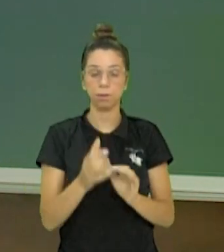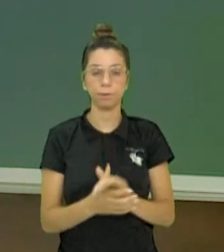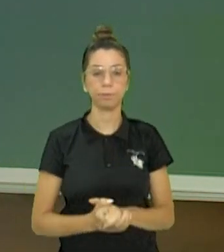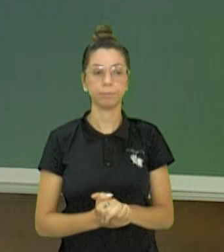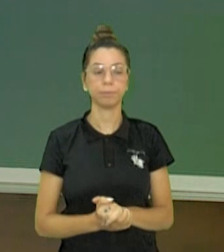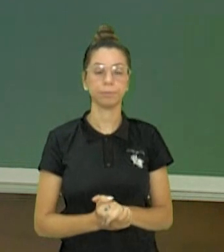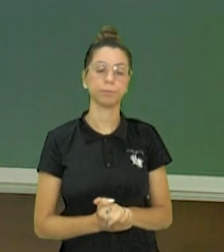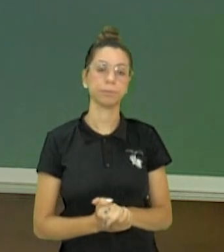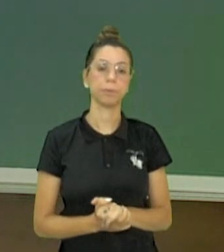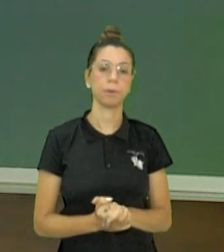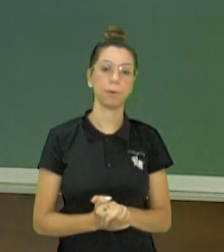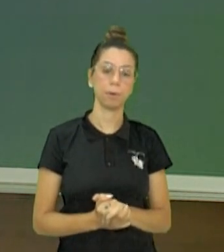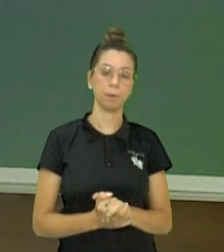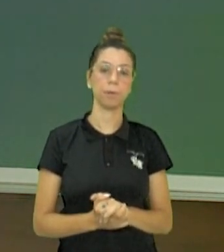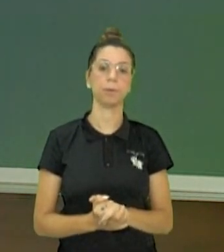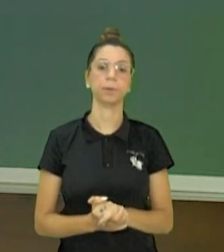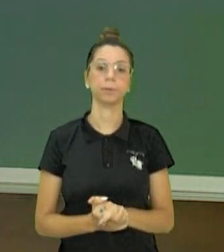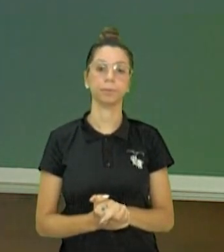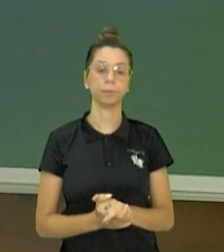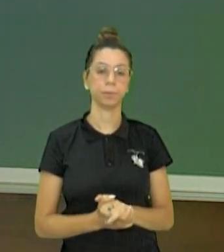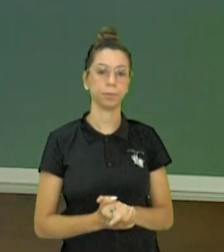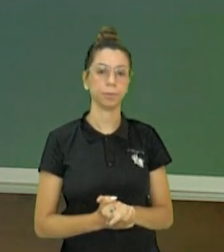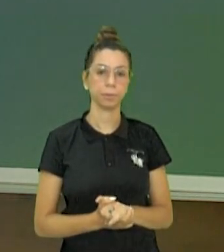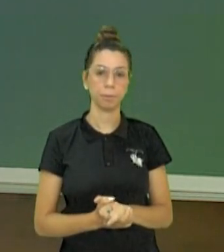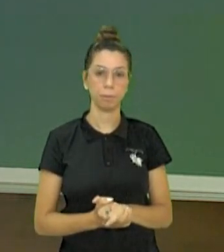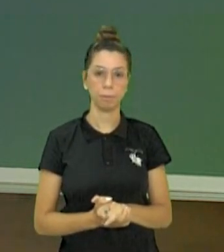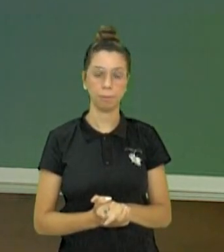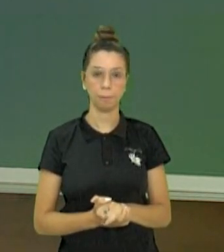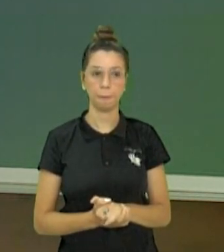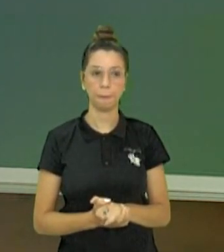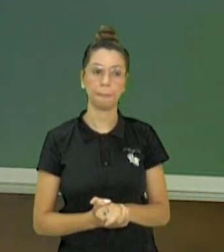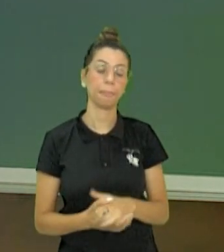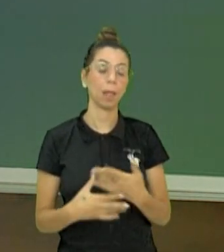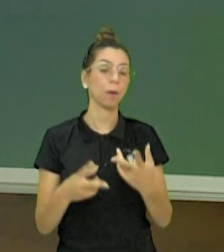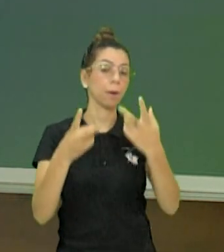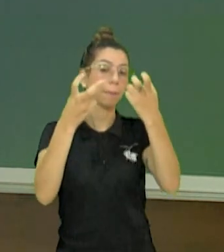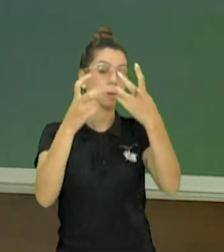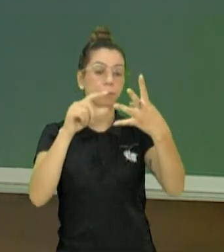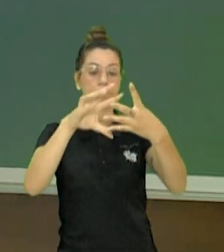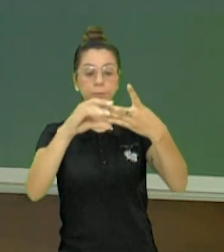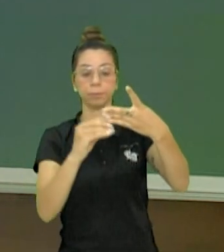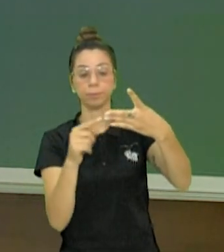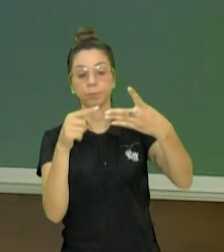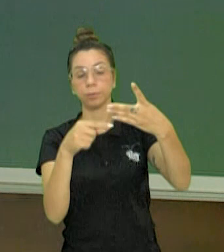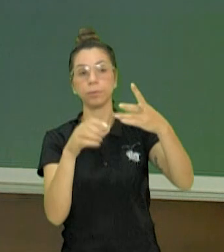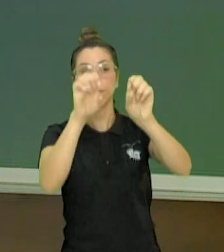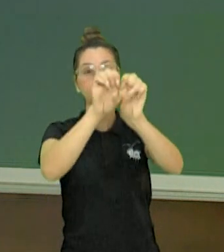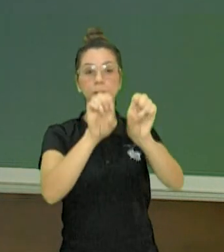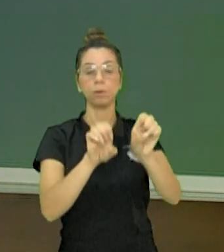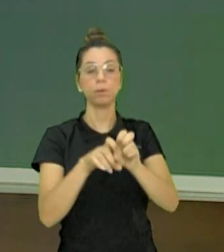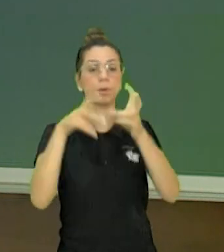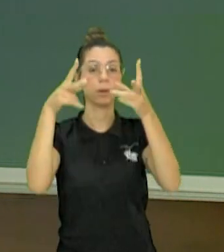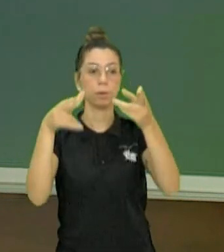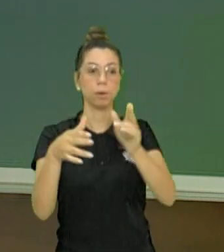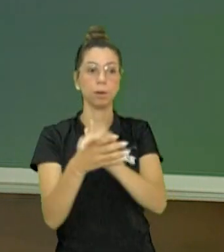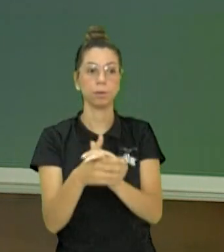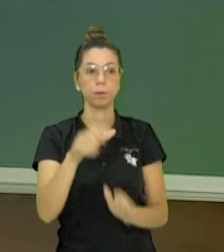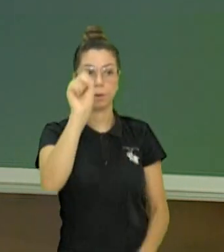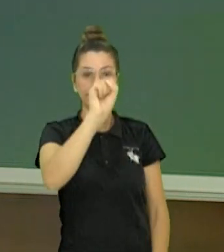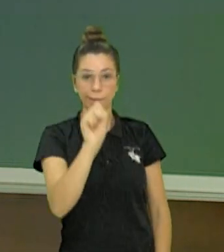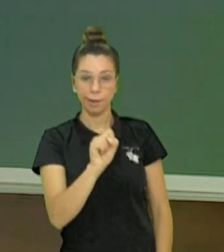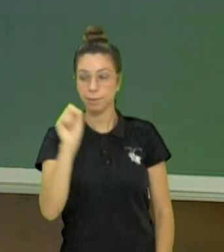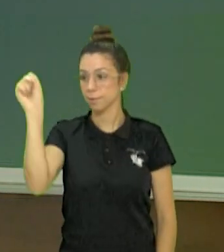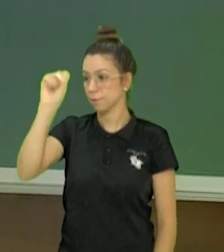Se você reparar antes de eu falar do número 2, se você observar as 3 últimas perguntas, elas têm a mesma estrutura aqui, olha,